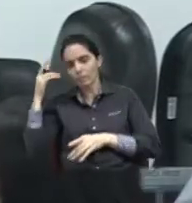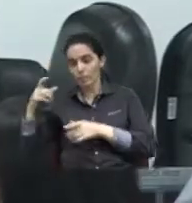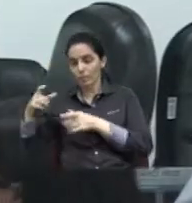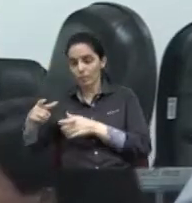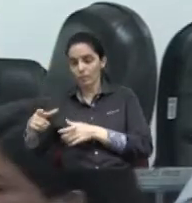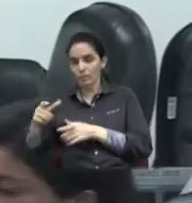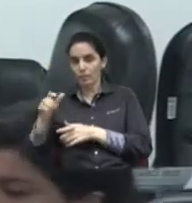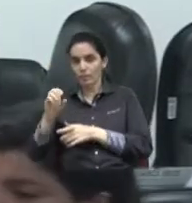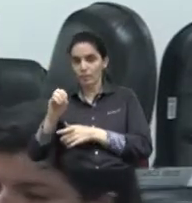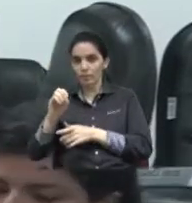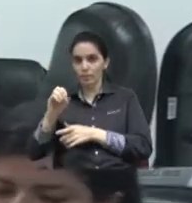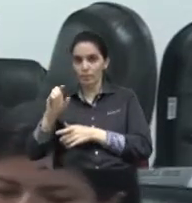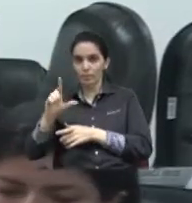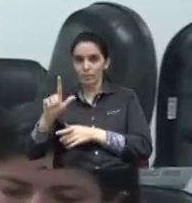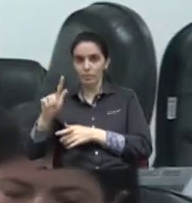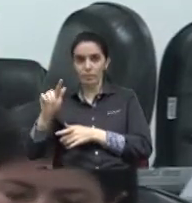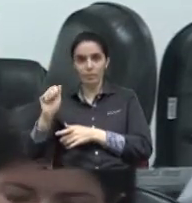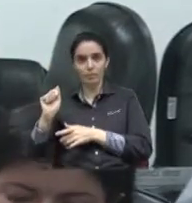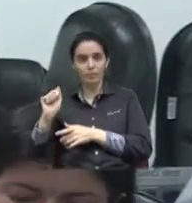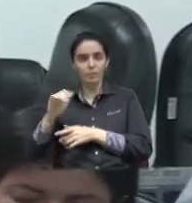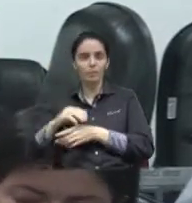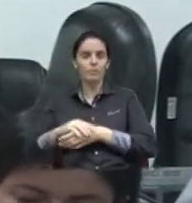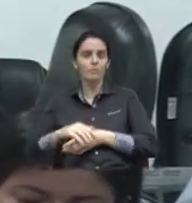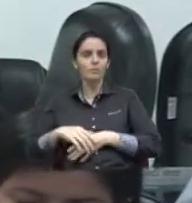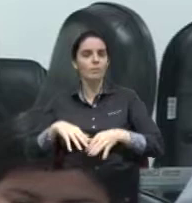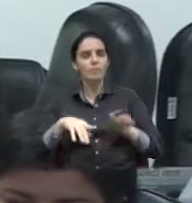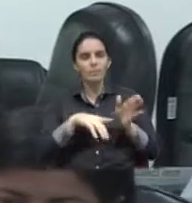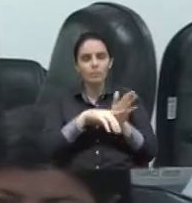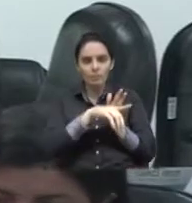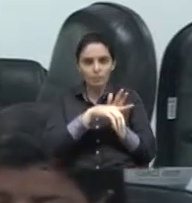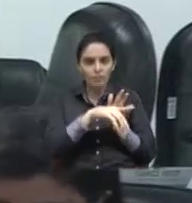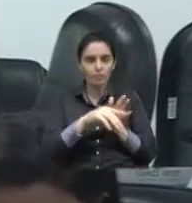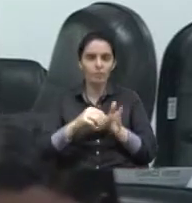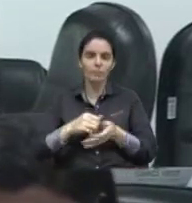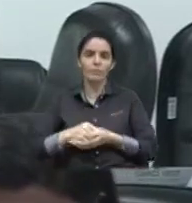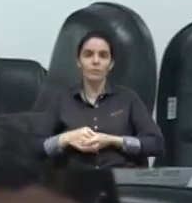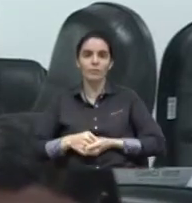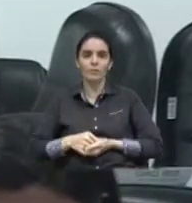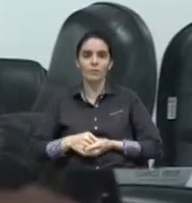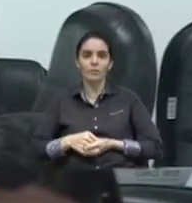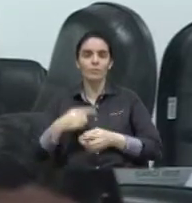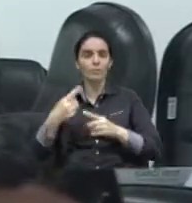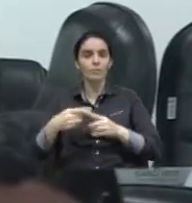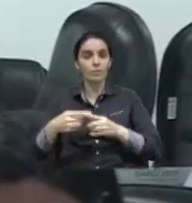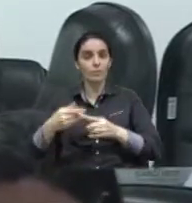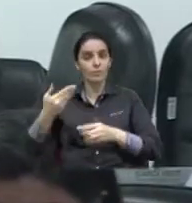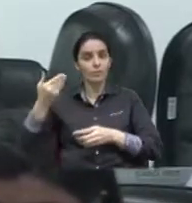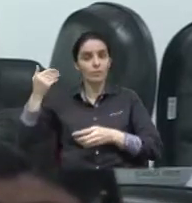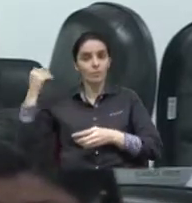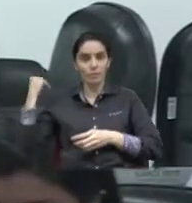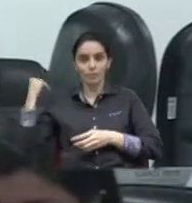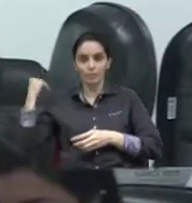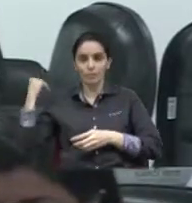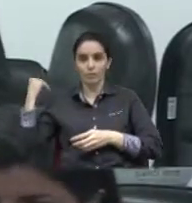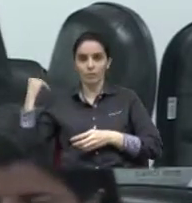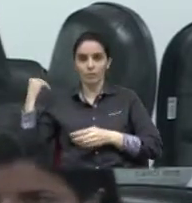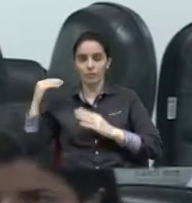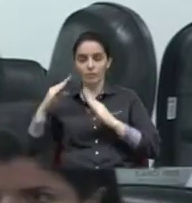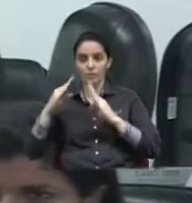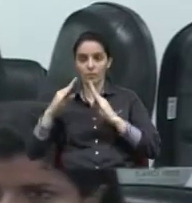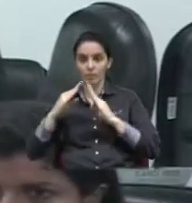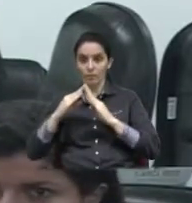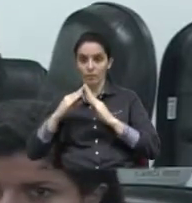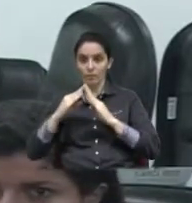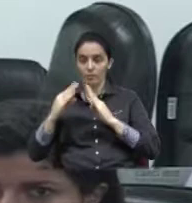Verone, Olindo de Luca, porque a gente antigamente via passar nas portas das nossas casas, né,